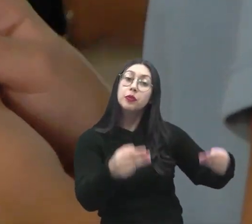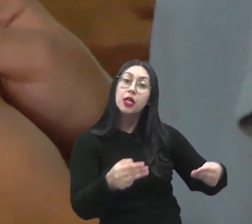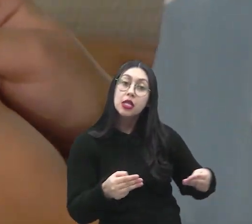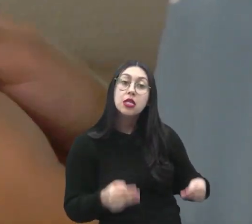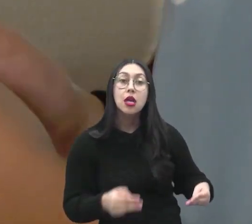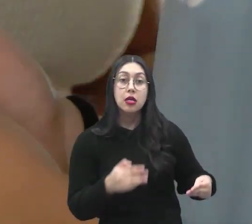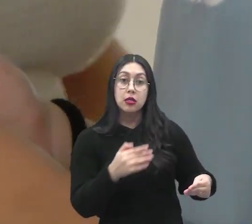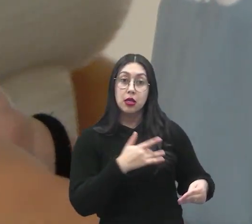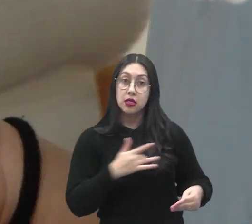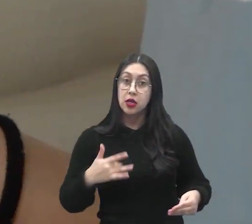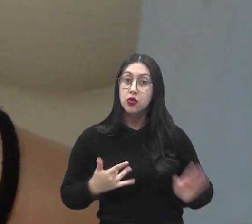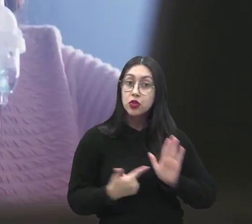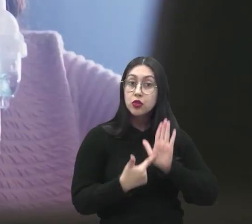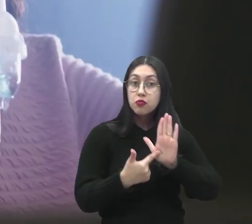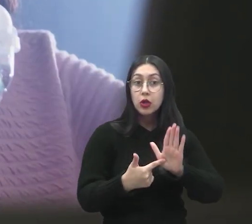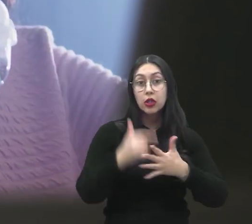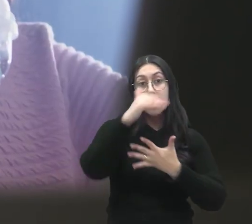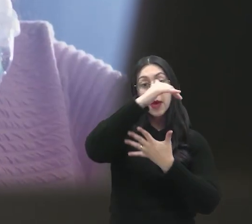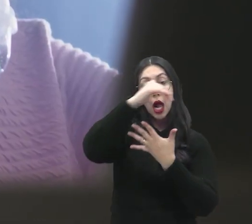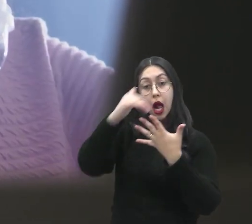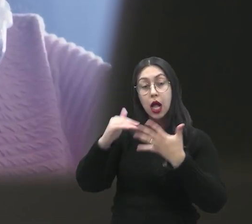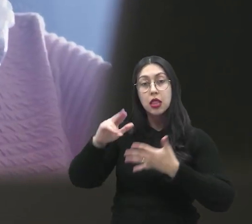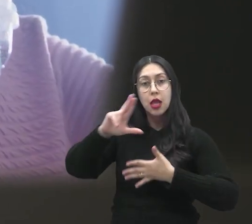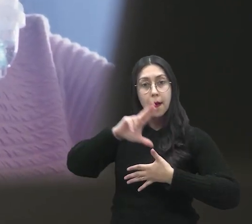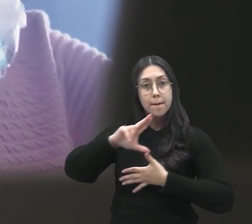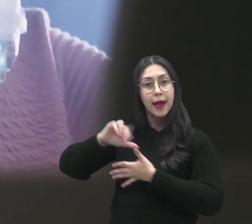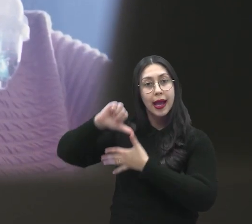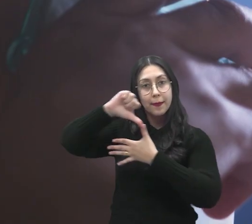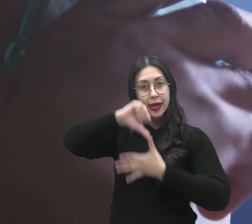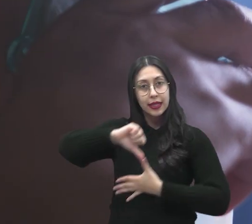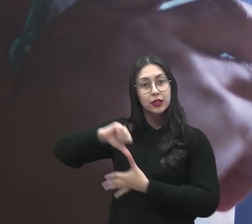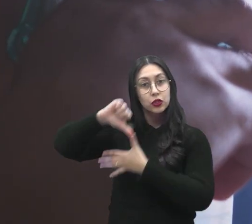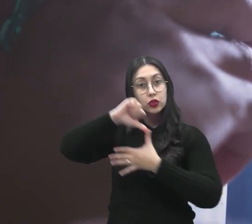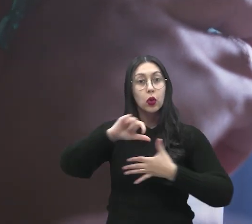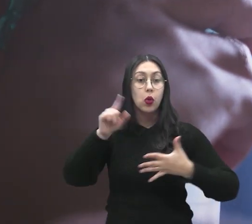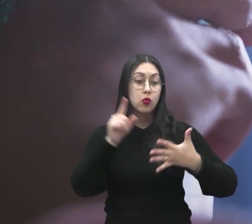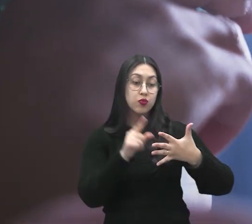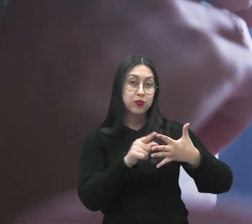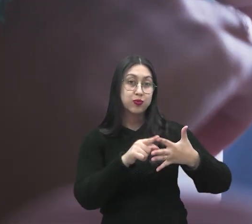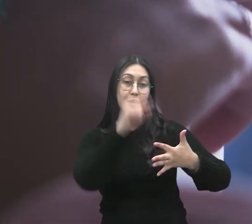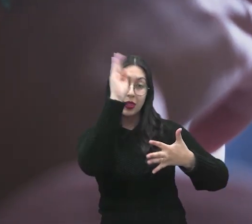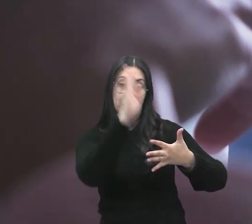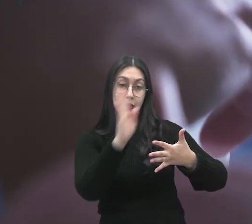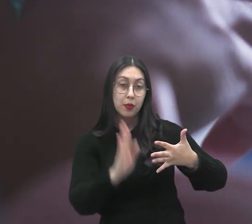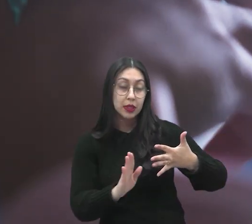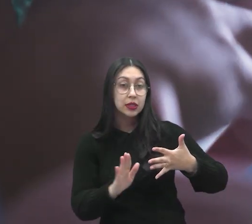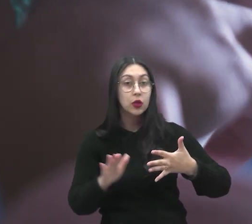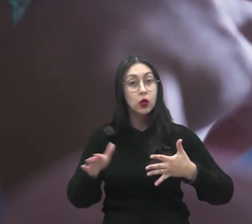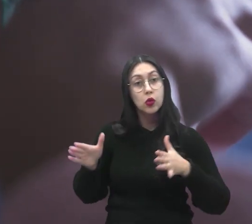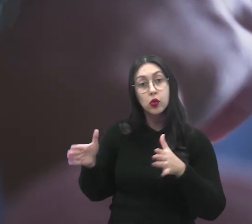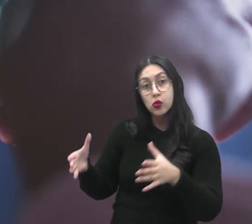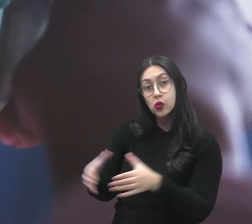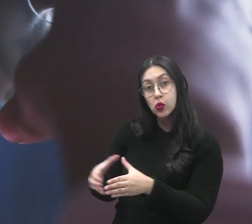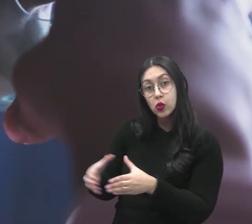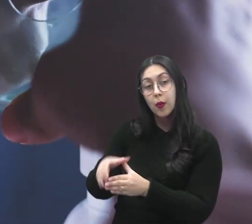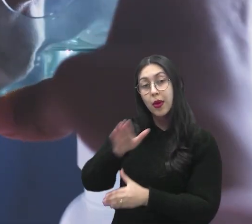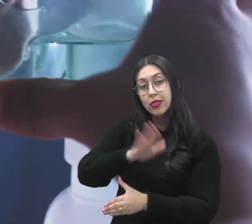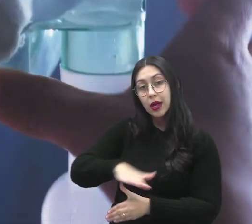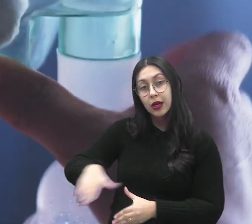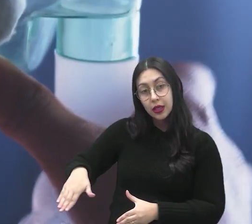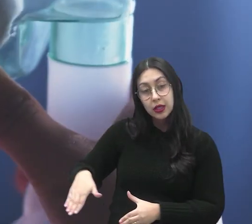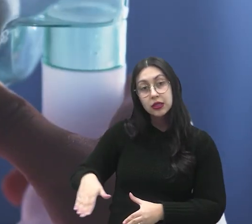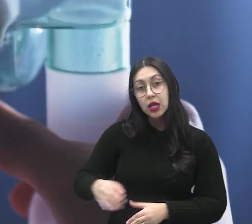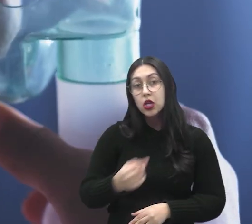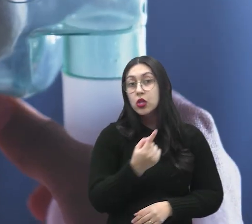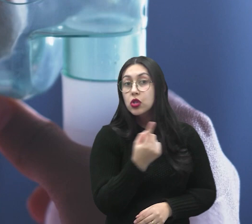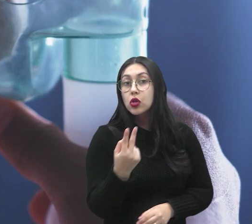da Saúde, o país ocupa a segunda posição na América do Sul em incidência de asma na infância.